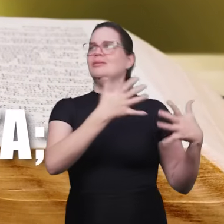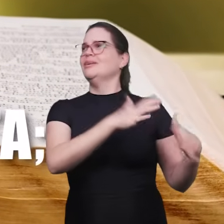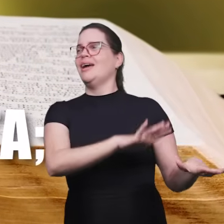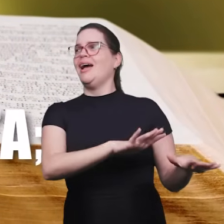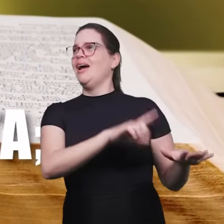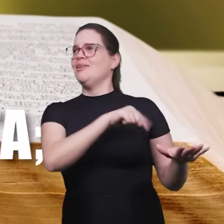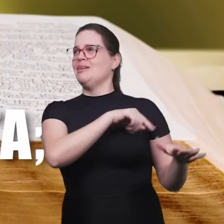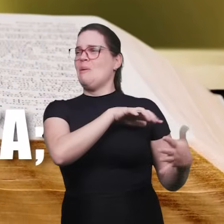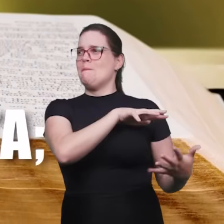aclarando a lei